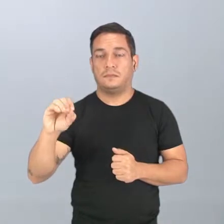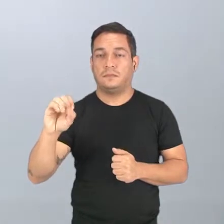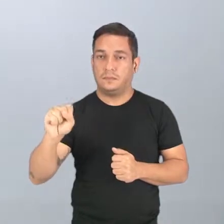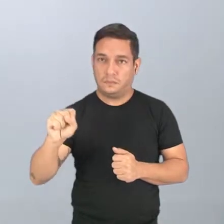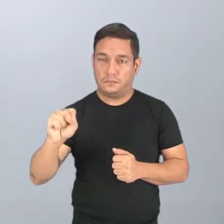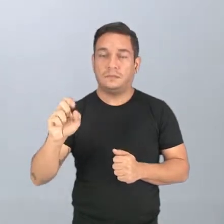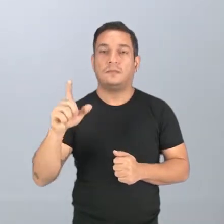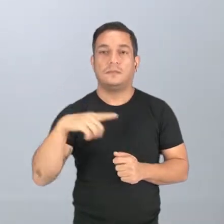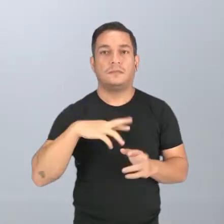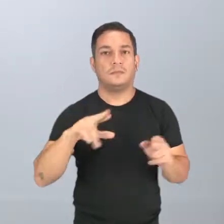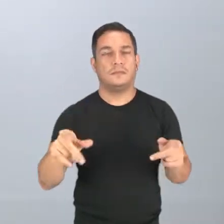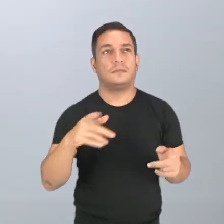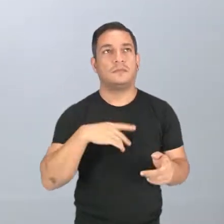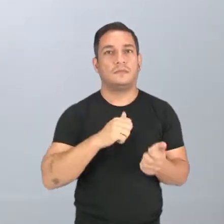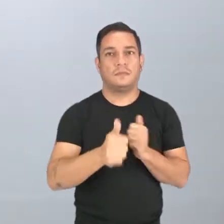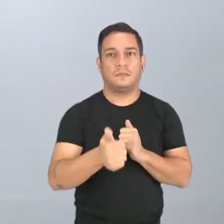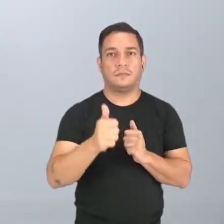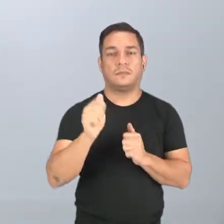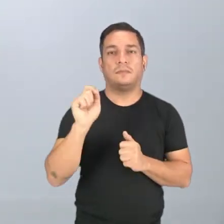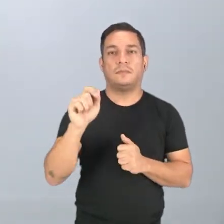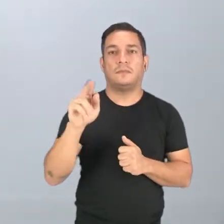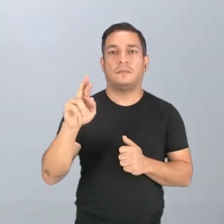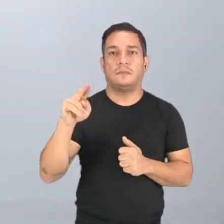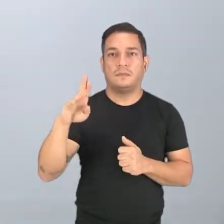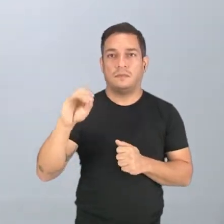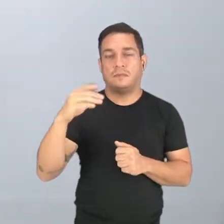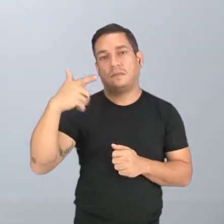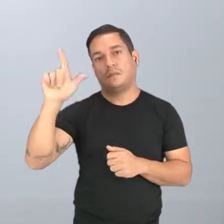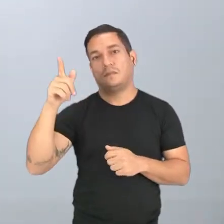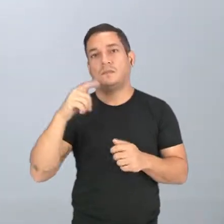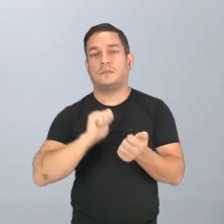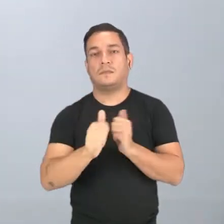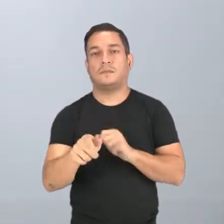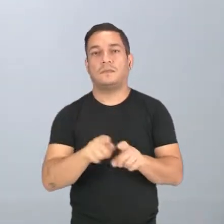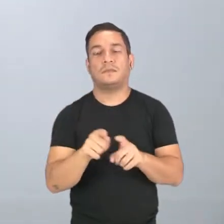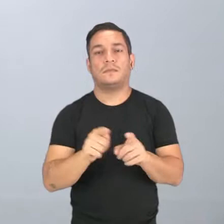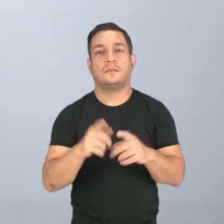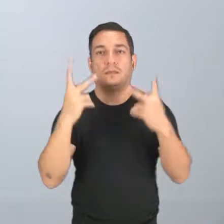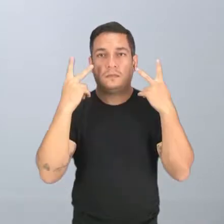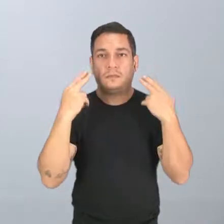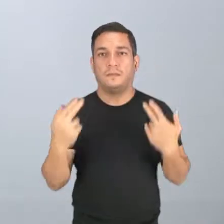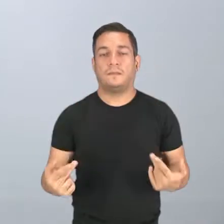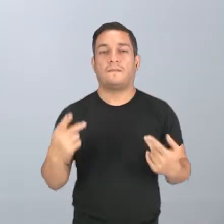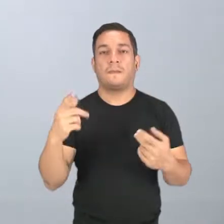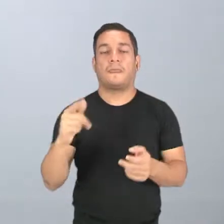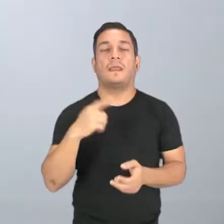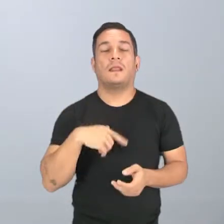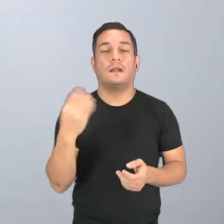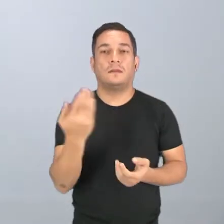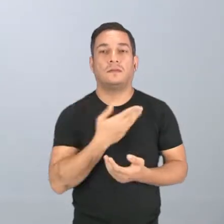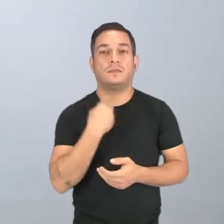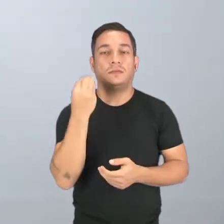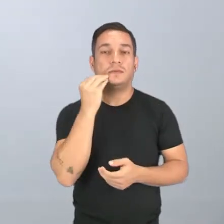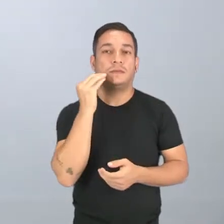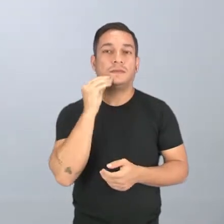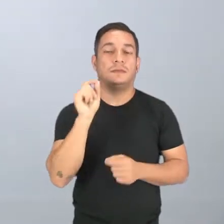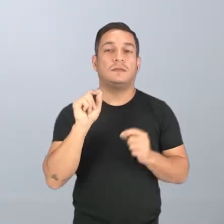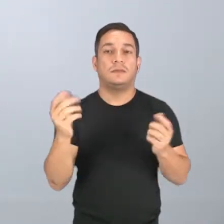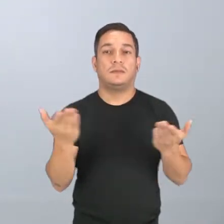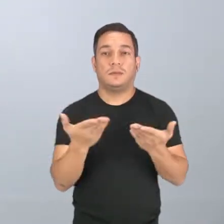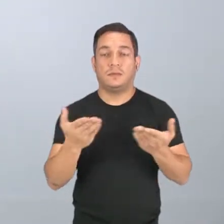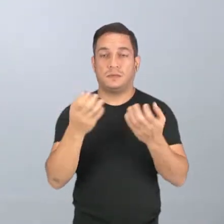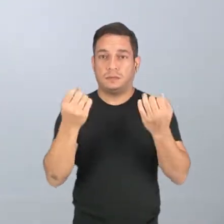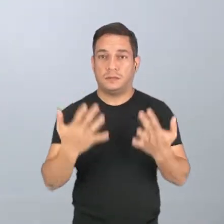esportes radicais urbanos para outros esportes, como os esportes da natureza, e a gente vai tentar explicar um pouquinho hoje